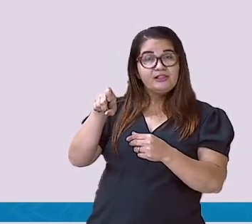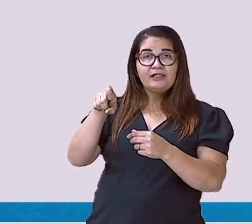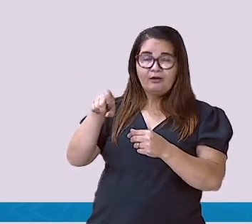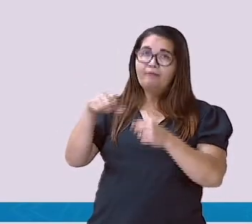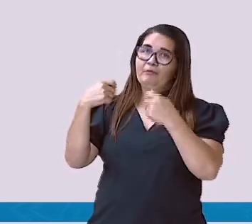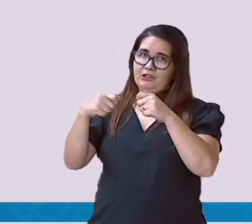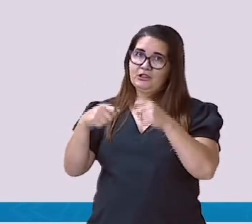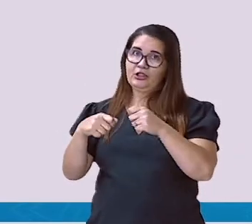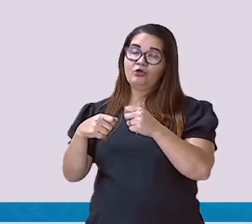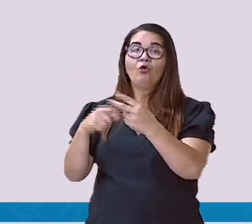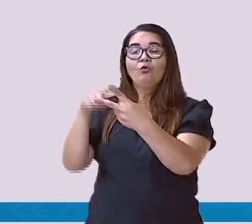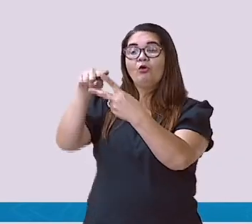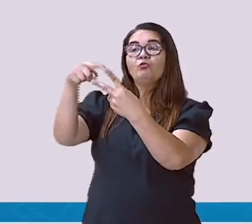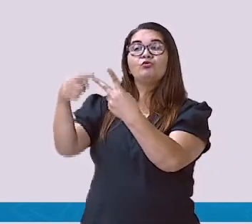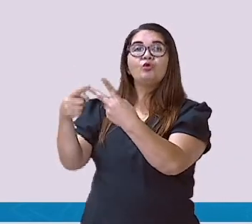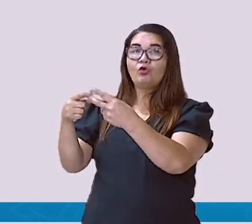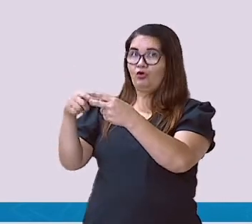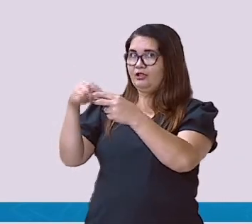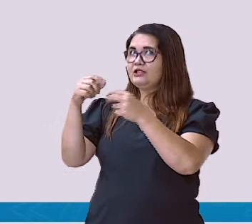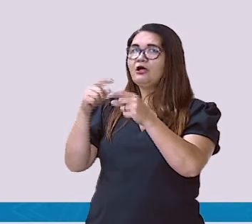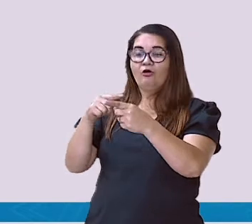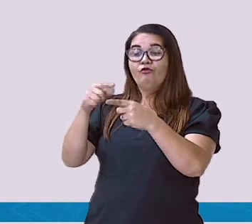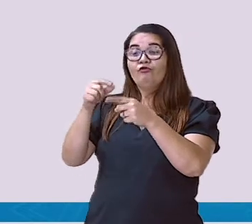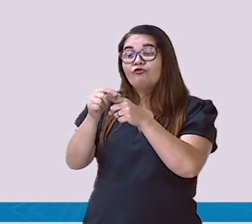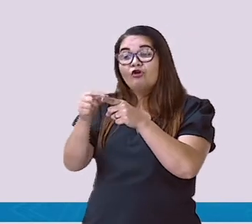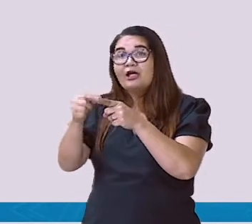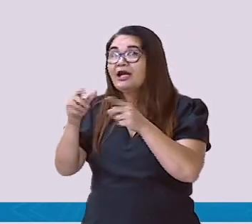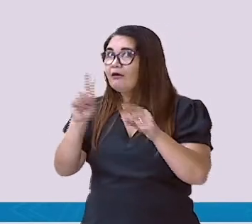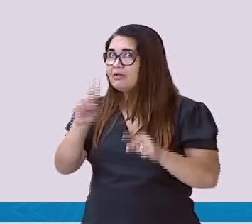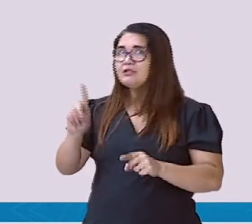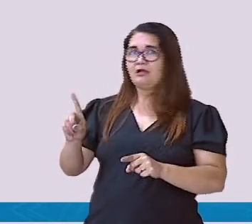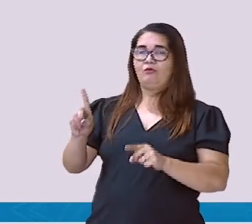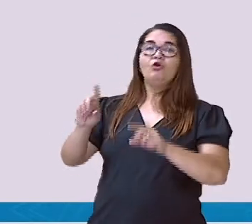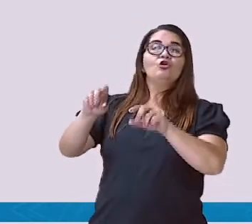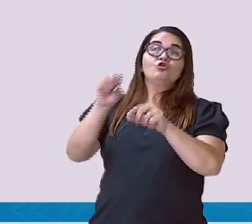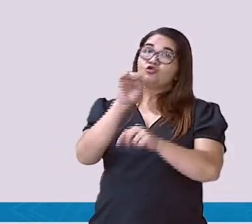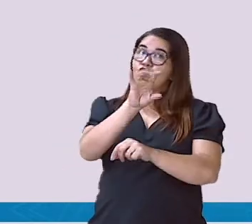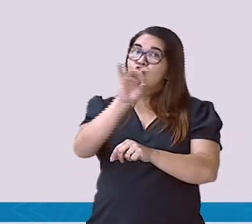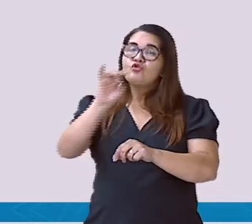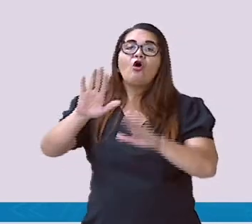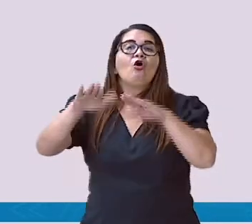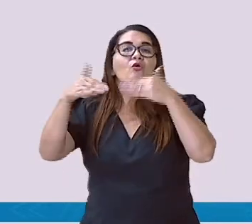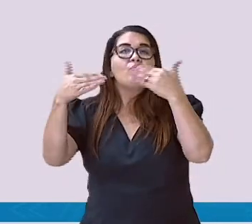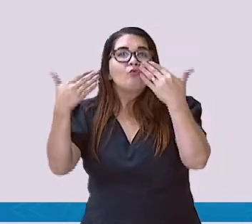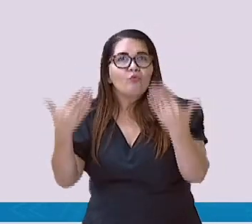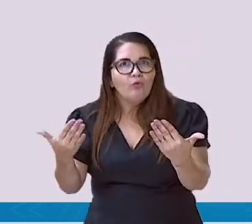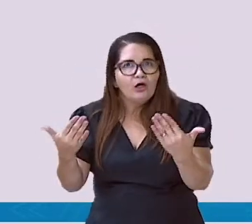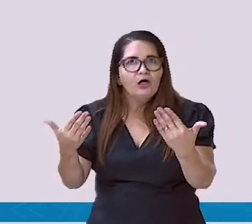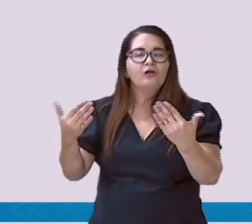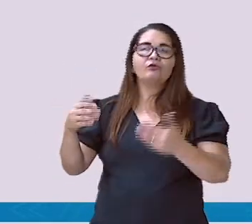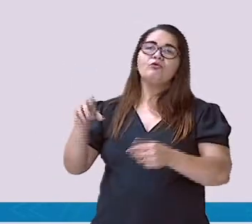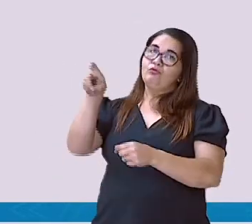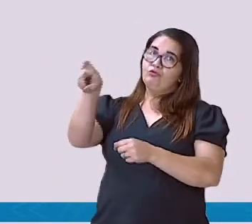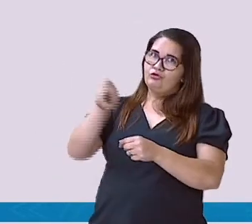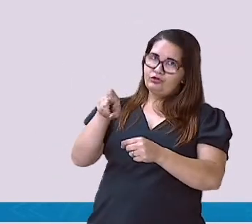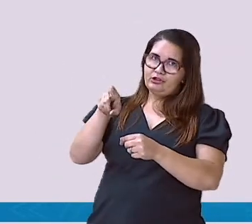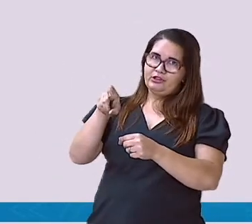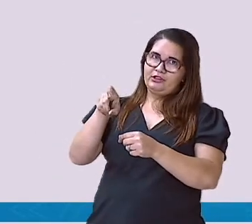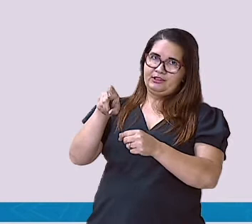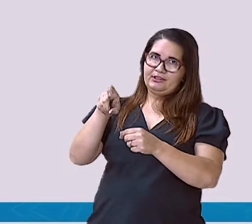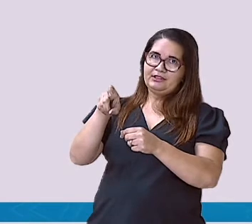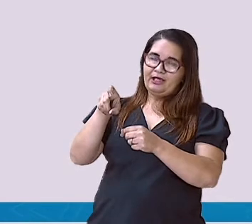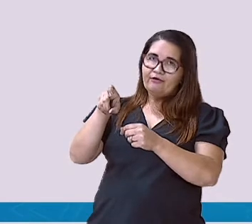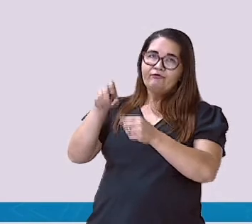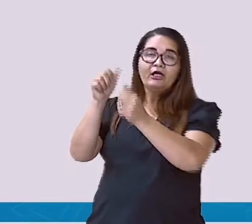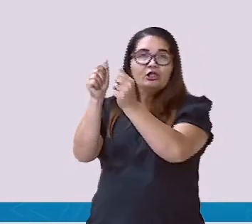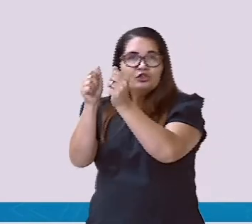dois fonemas. Eu só conto como dois fonemas quando na pronúncia o X vem acompanhado da letra S,